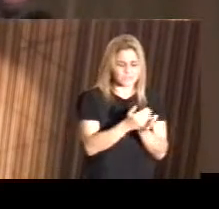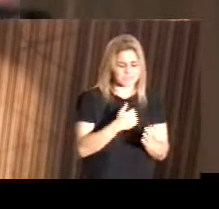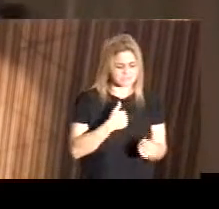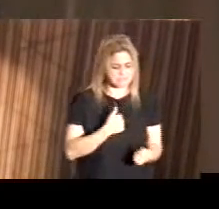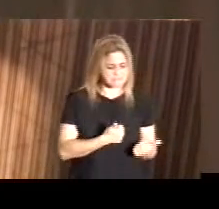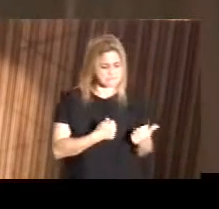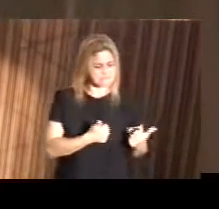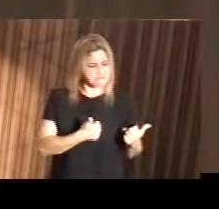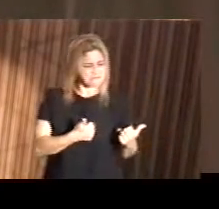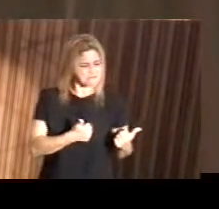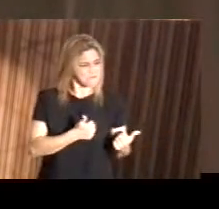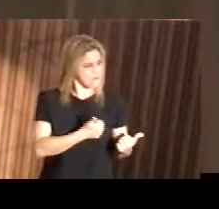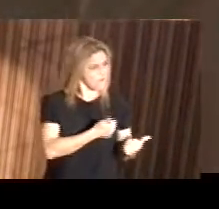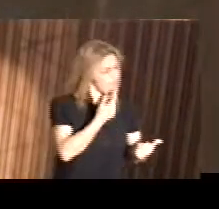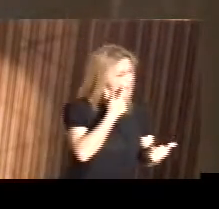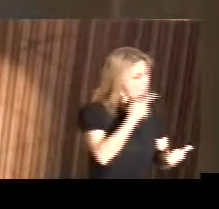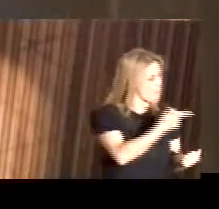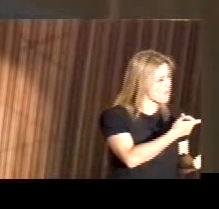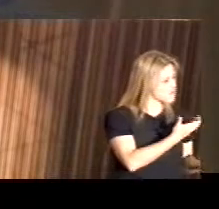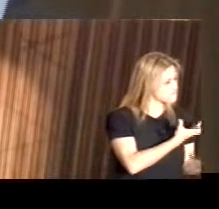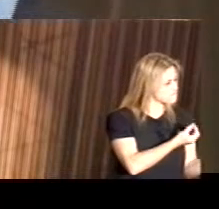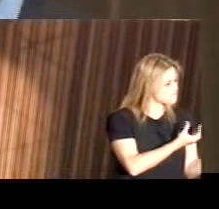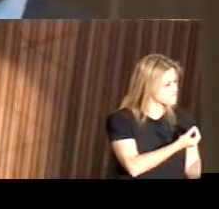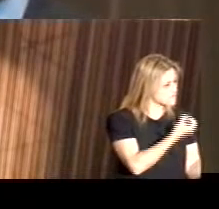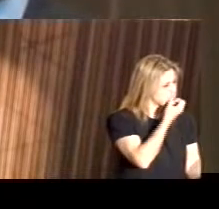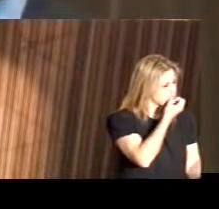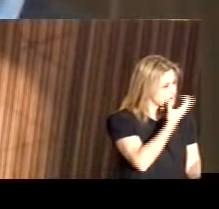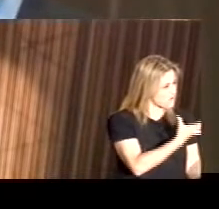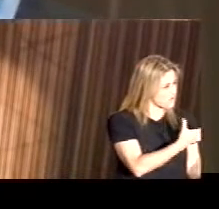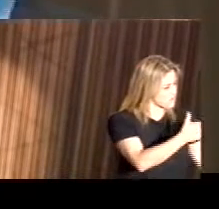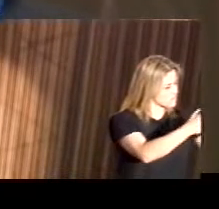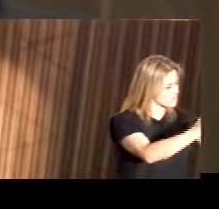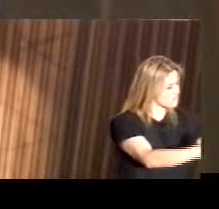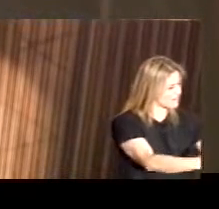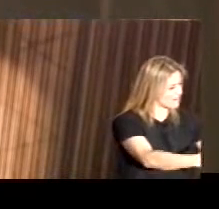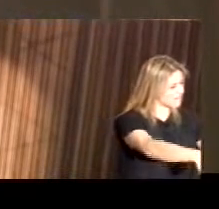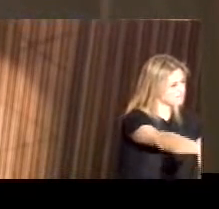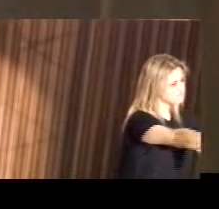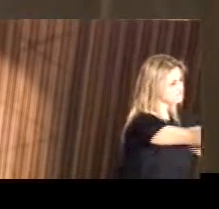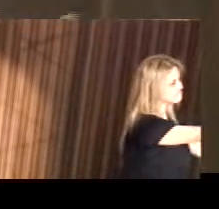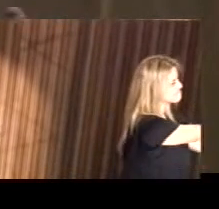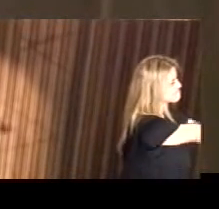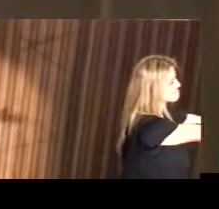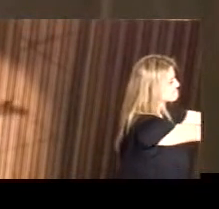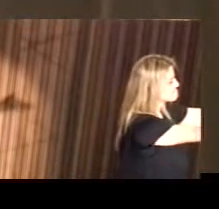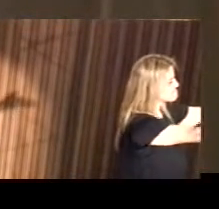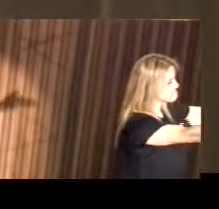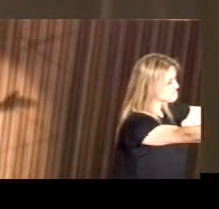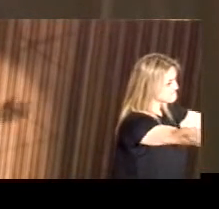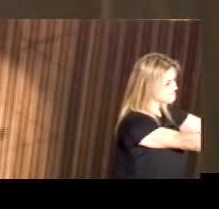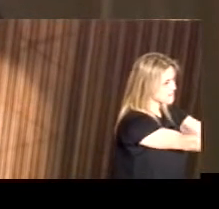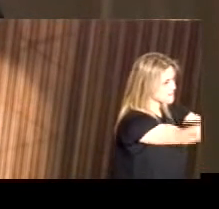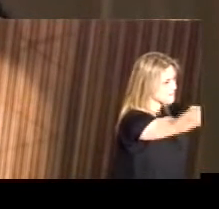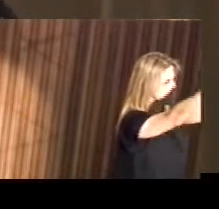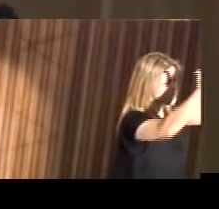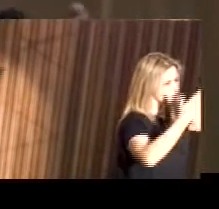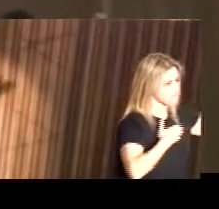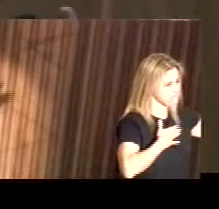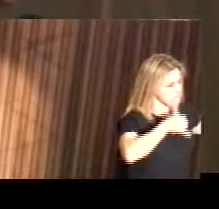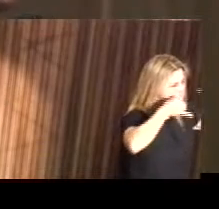terra que emana leite e mel. Olha que maravilha a nossa terra. Olha, você viu a nossa produção, que maravilhosa. Você viu a